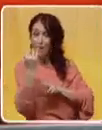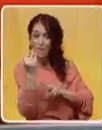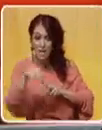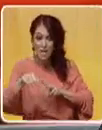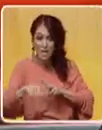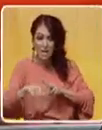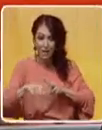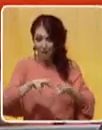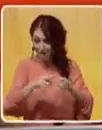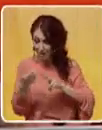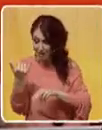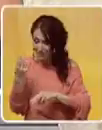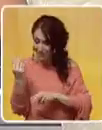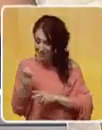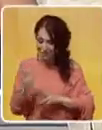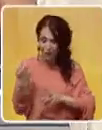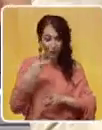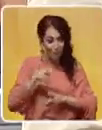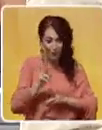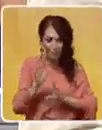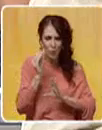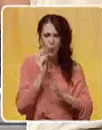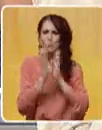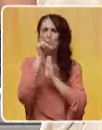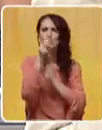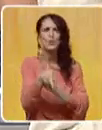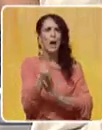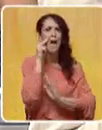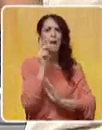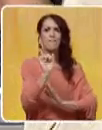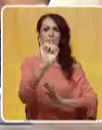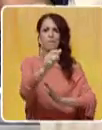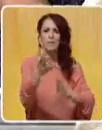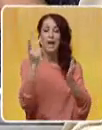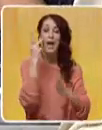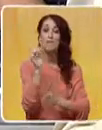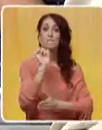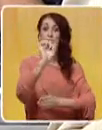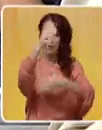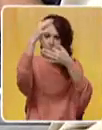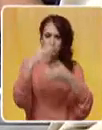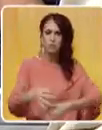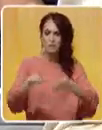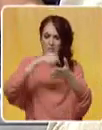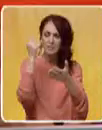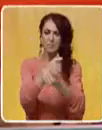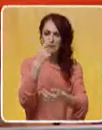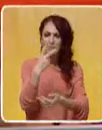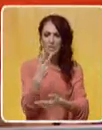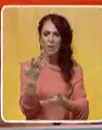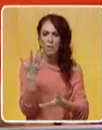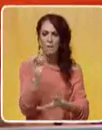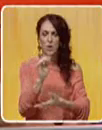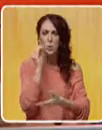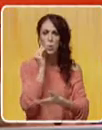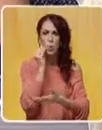tinha pensado olha mas e como é que entrar num estudo a tua vida a tua vida mesmo sempre foi televisão Esta é a tua